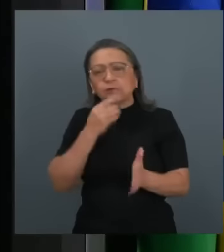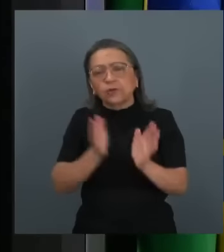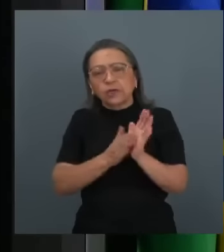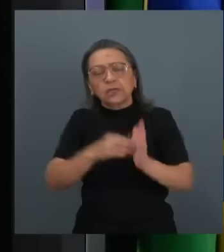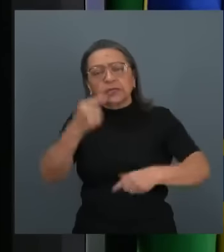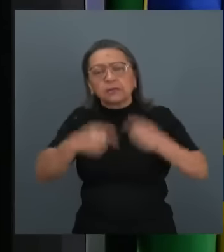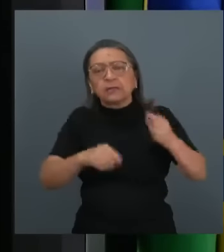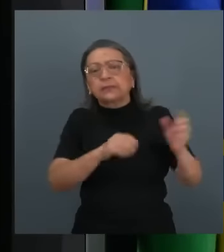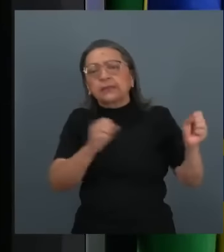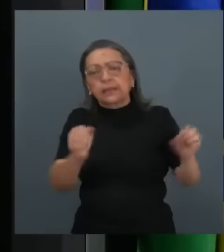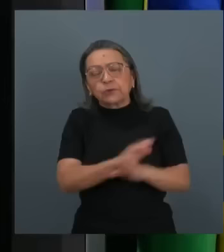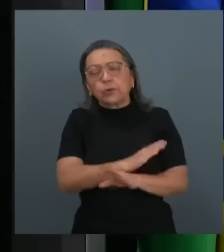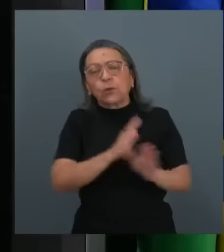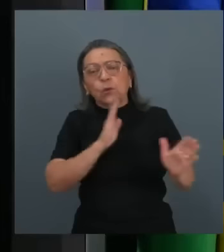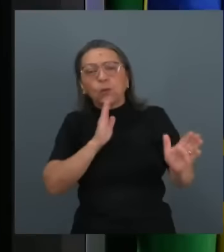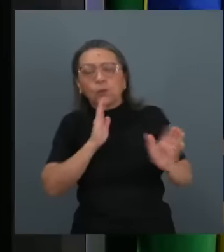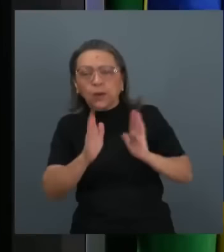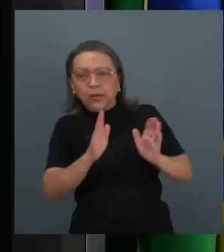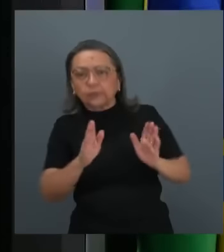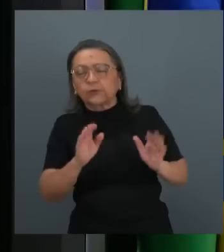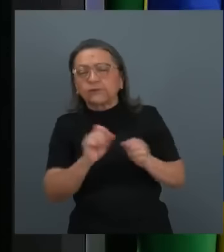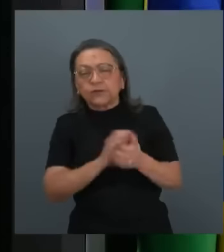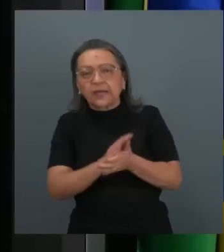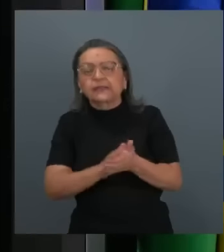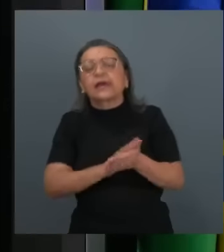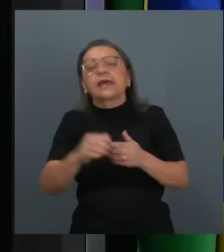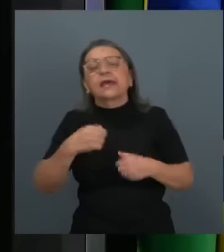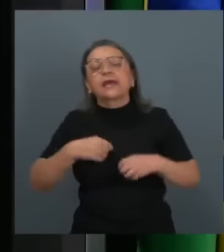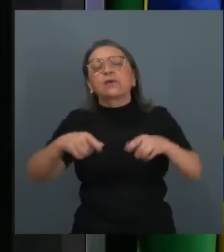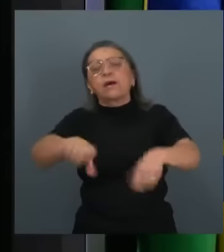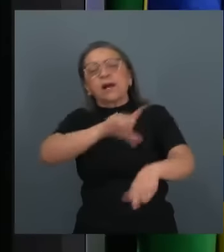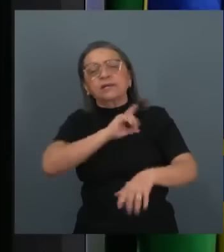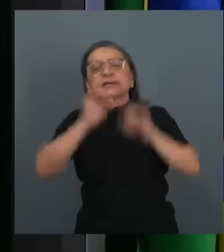terminou a legislatura, não fizemos. Eu avisei.